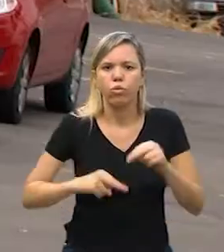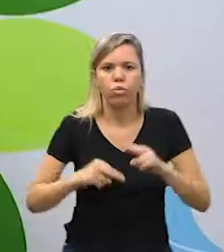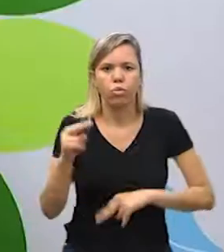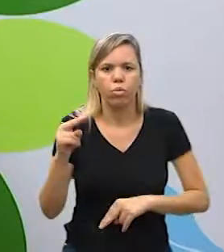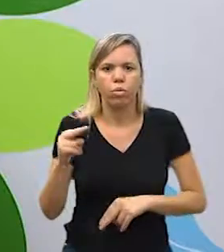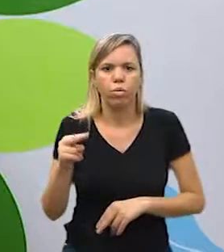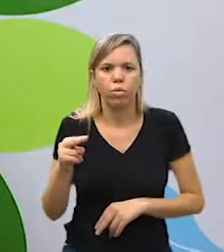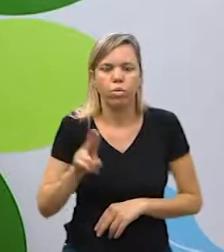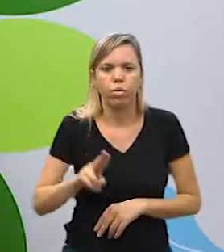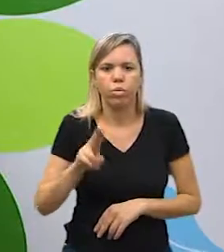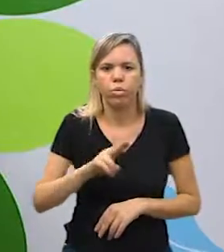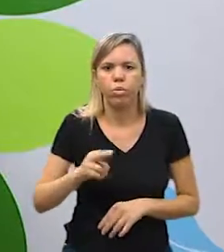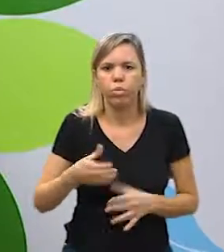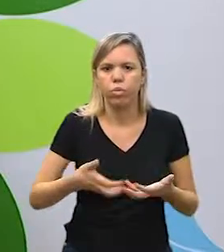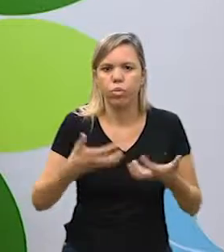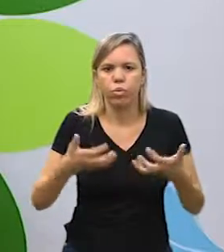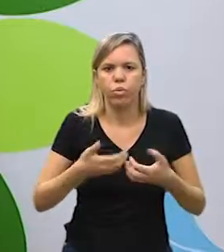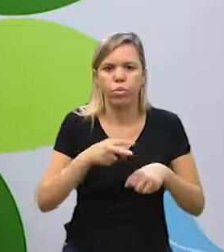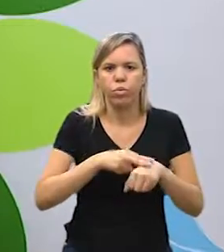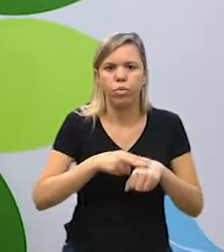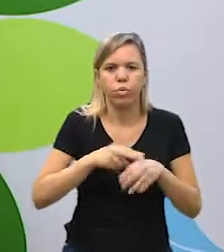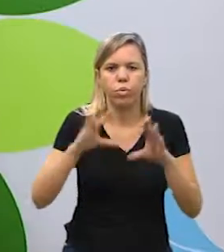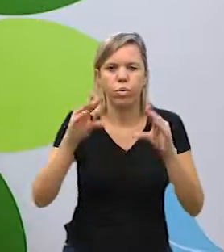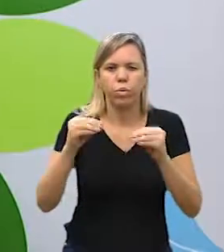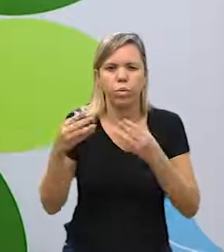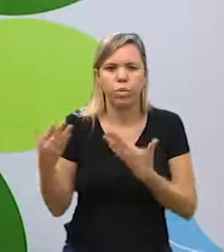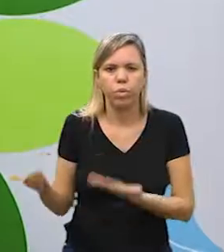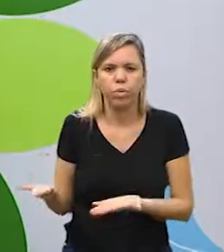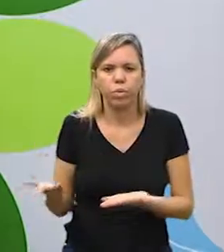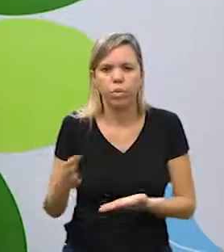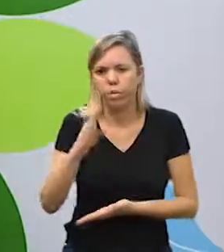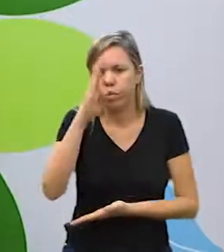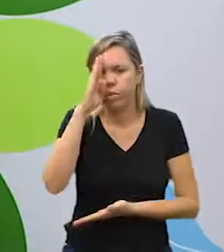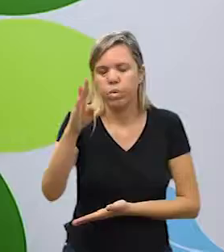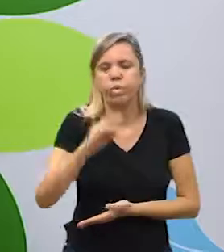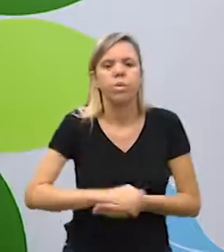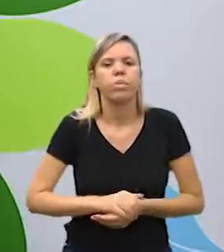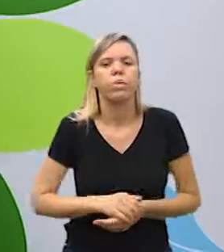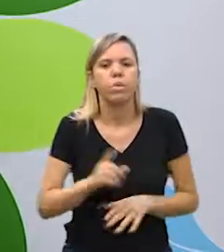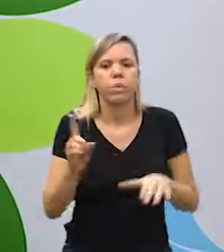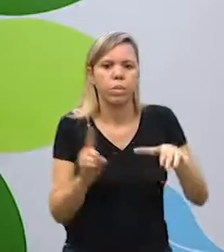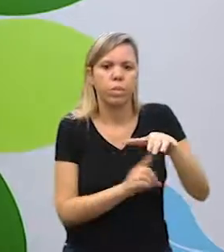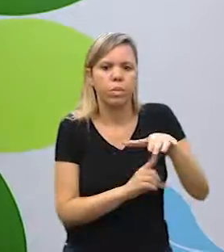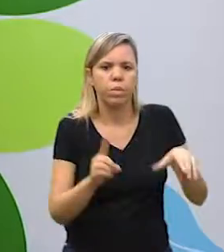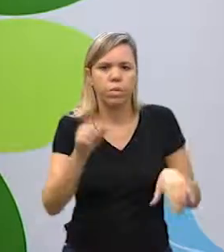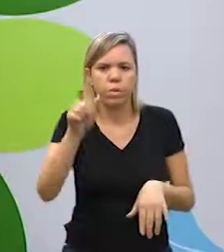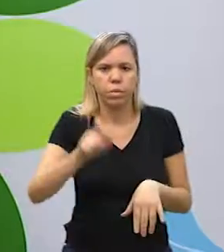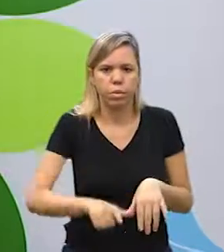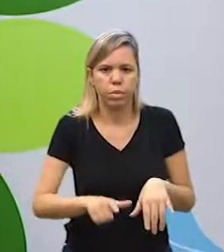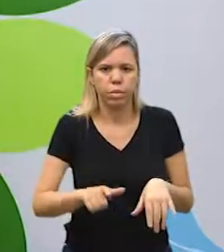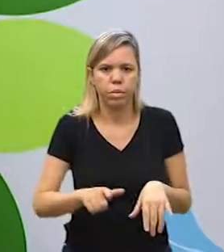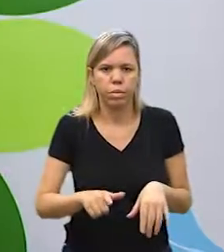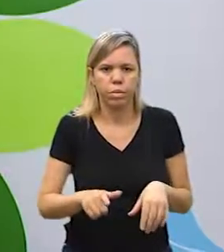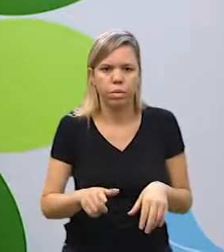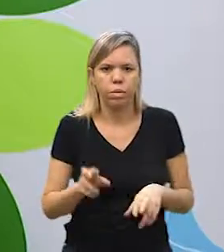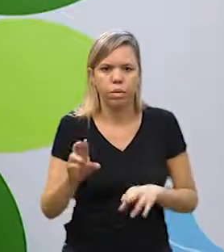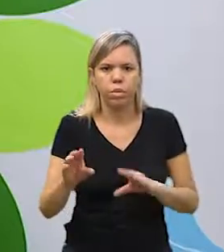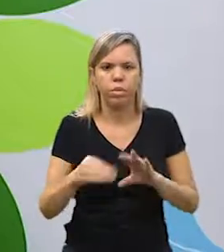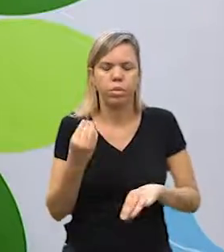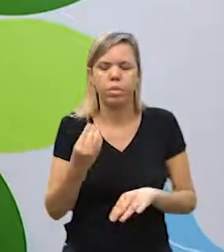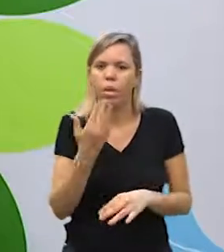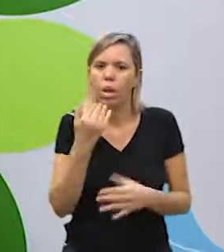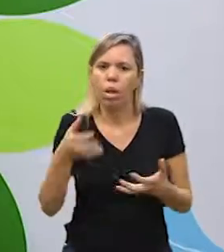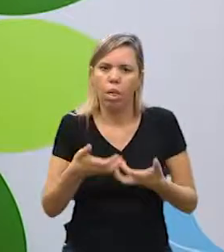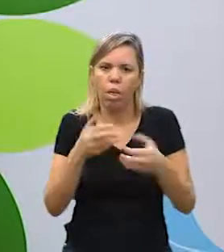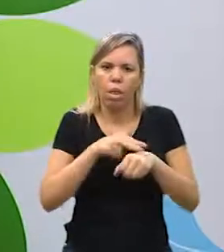de junho. Consumo das hortaliças verdes escuras. Então, é fundamental que o paciente, que a pessoa, invista